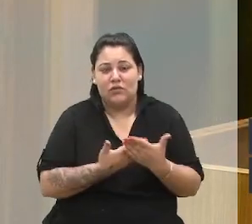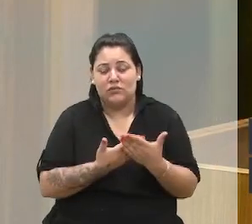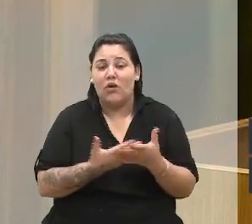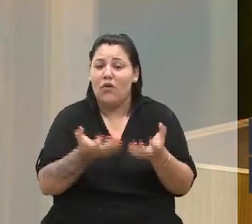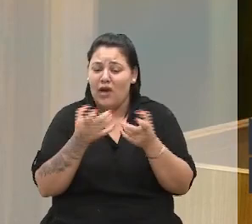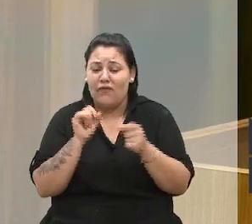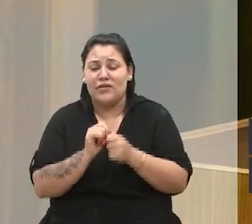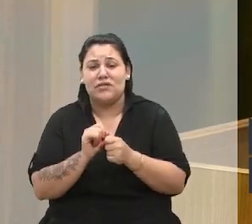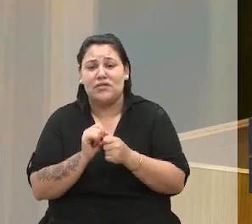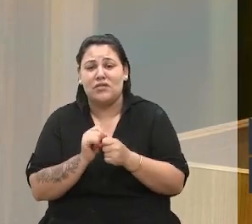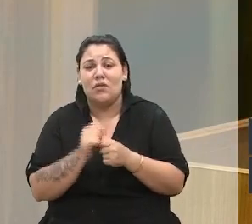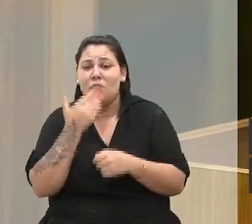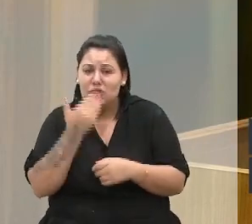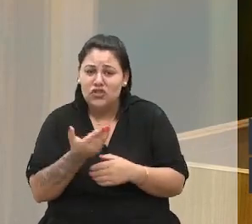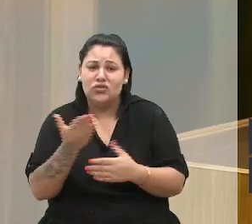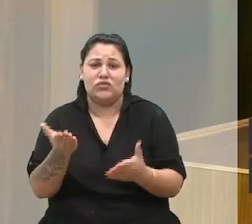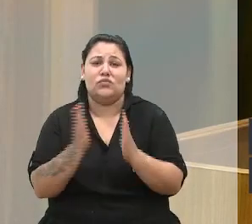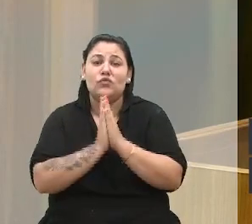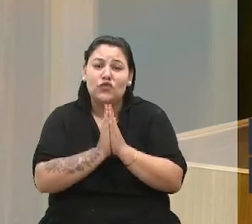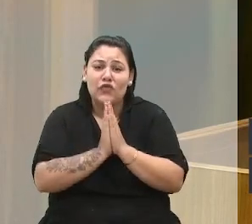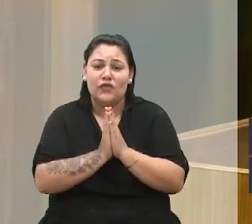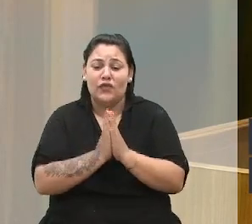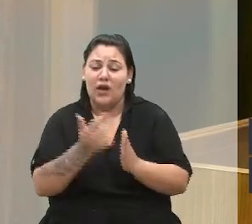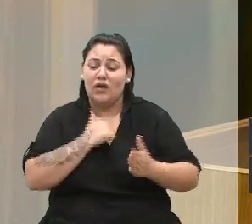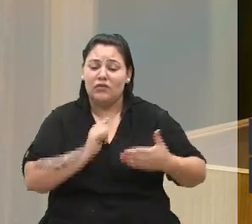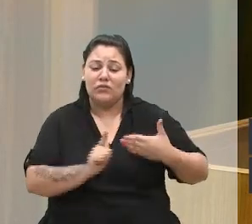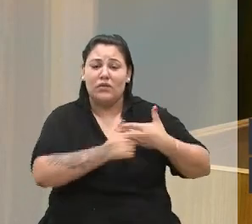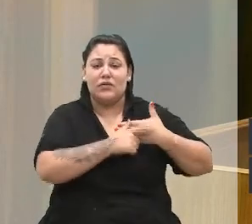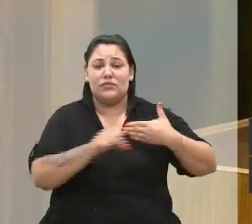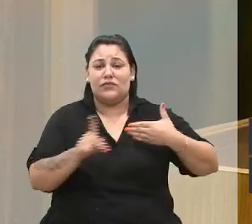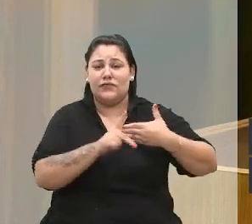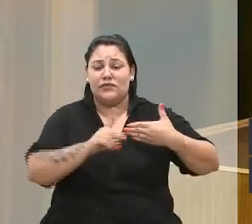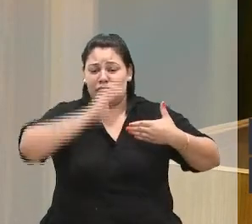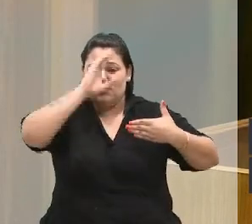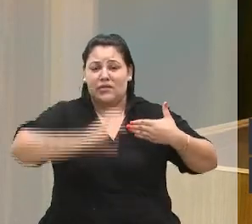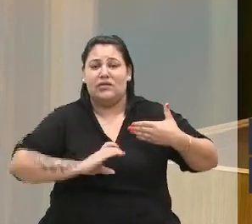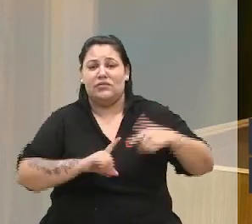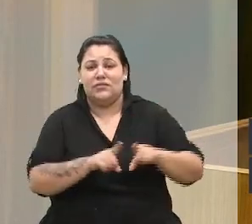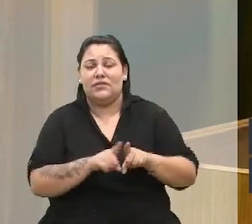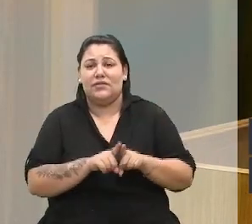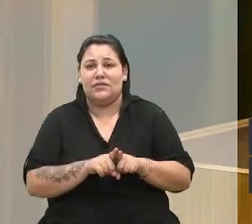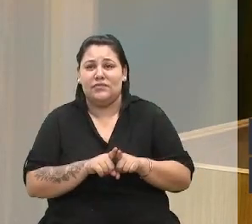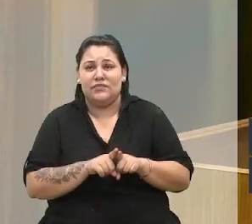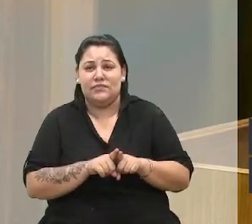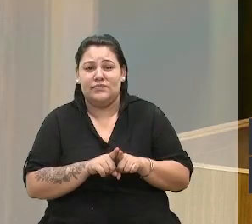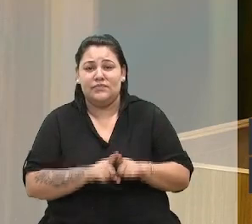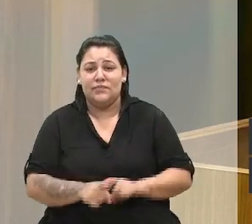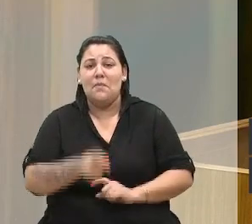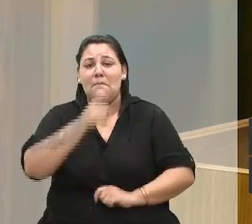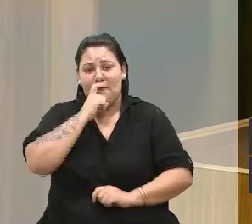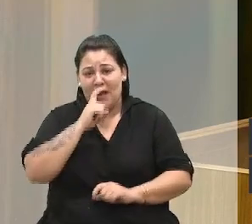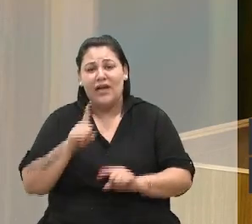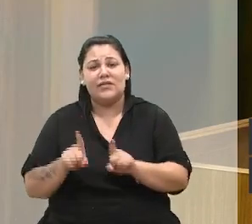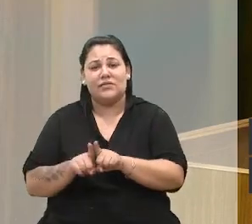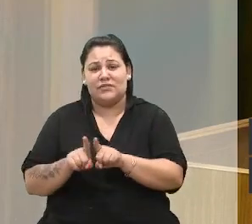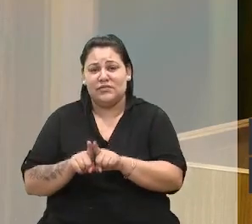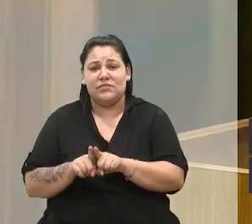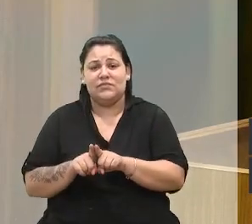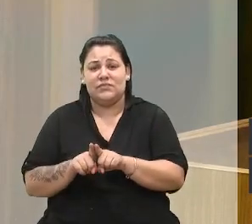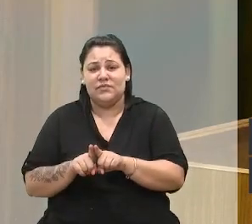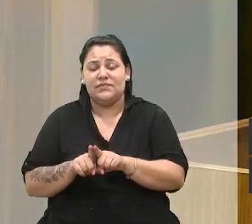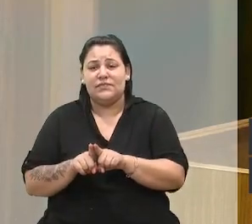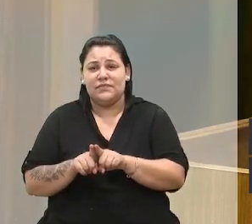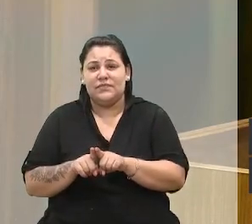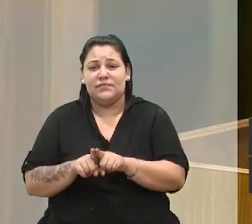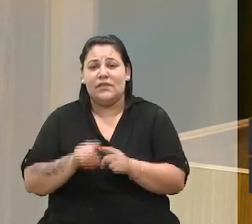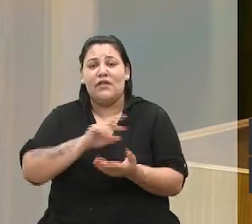apelo, enquanto professor, enquanto cidadão, enquanto pai, que vários